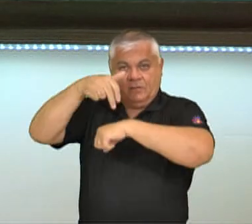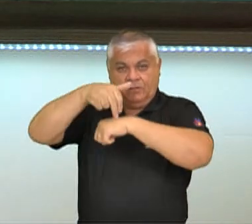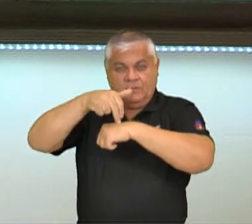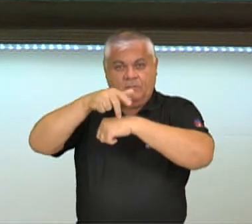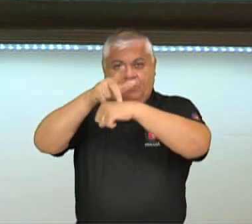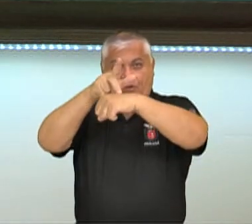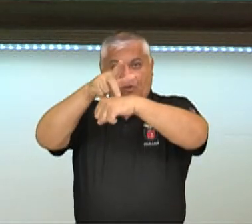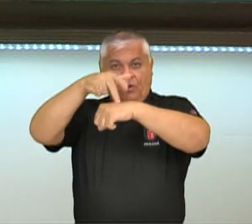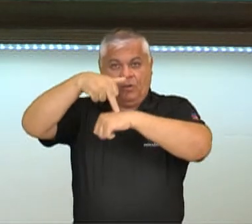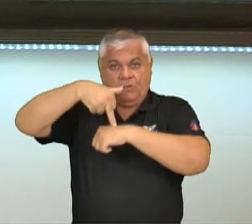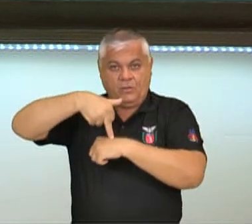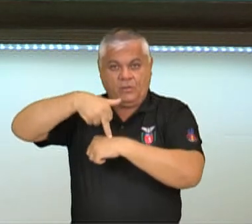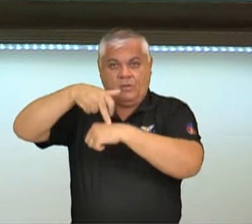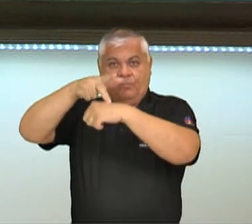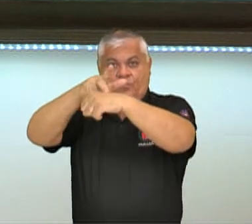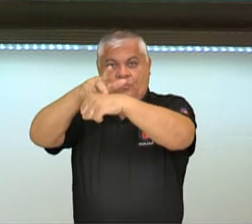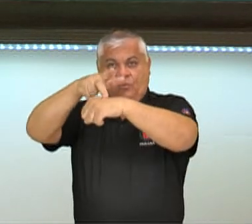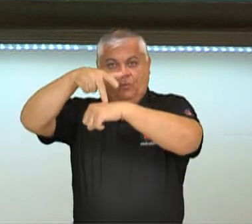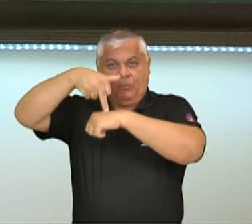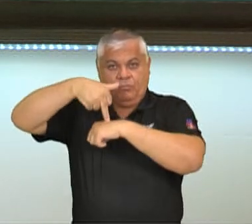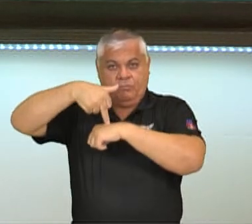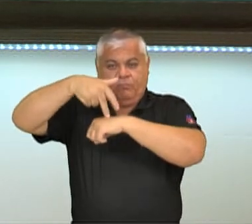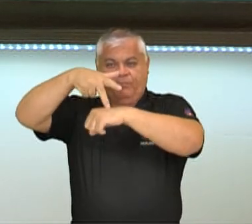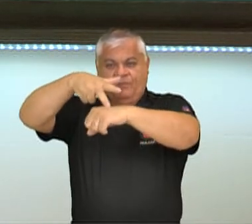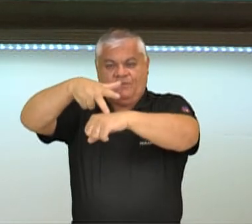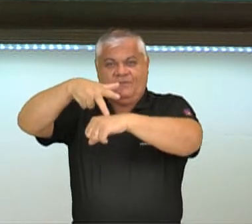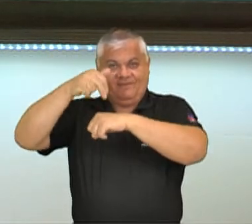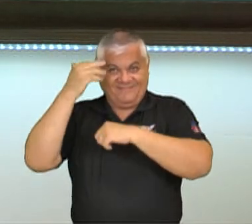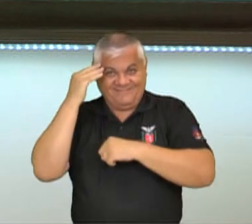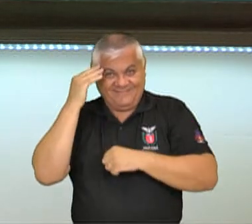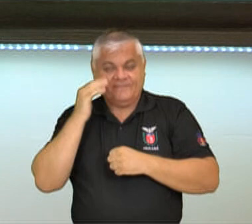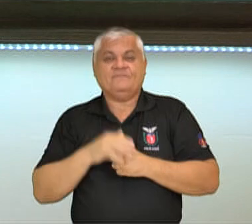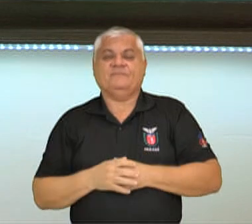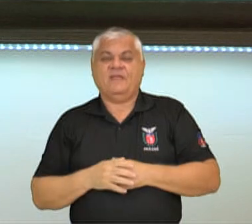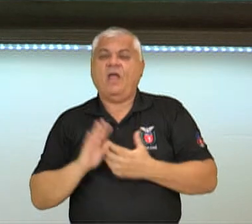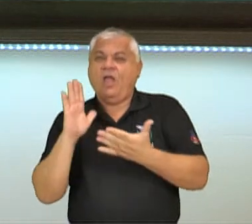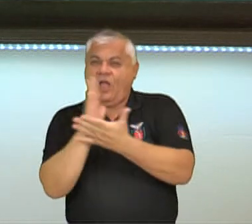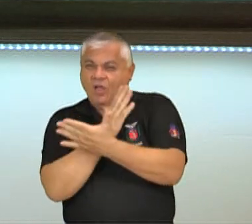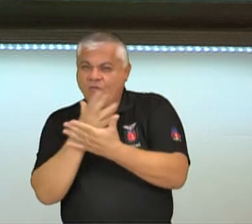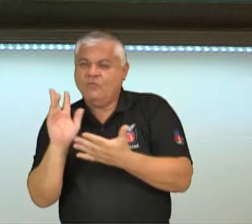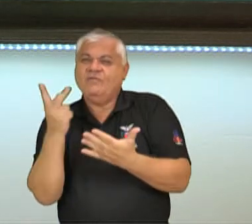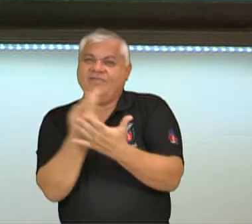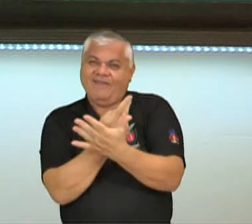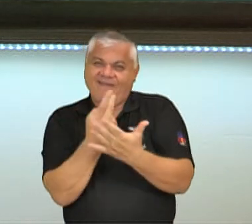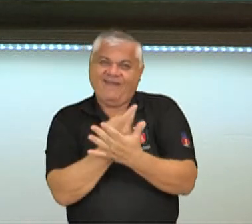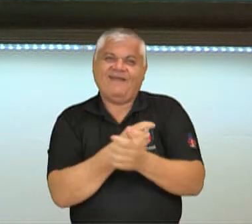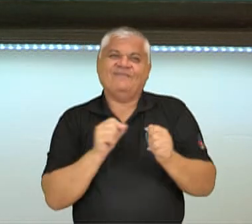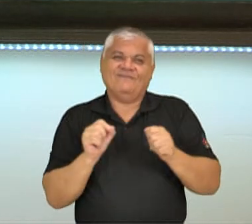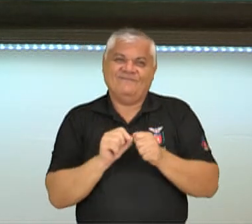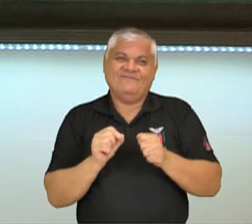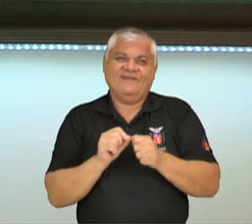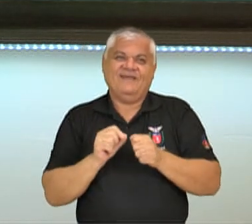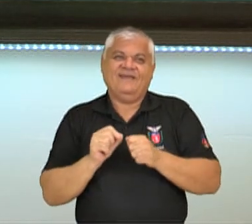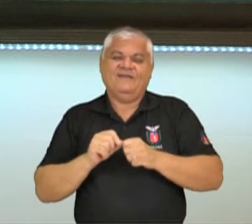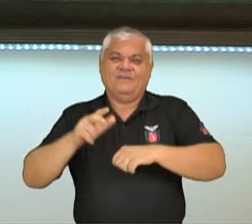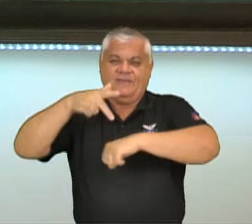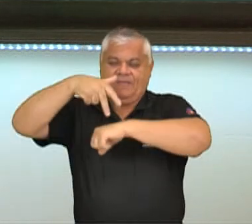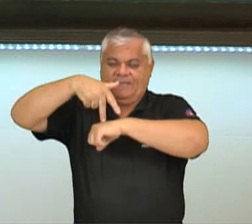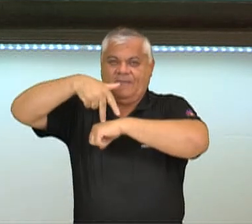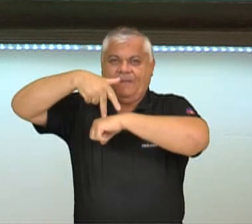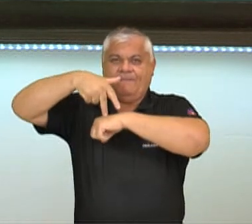Então eu não apoio o meu pé no chão à frente, tá certo? Esse é um erro comum de quem está começando. A perna vem de